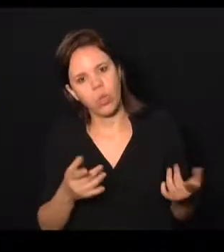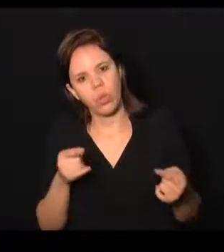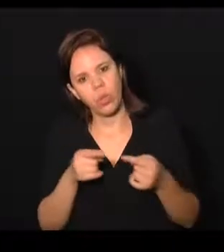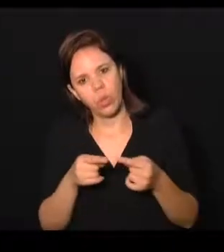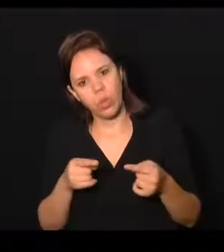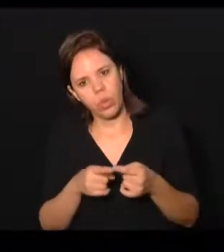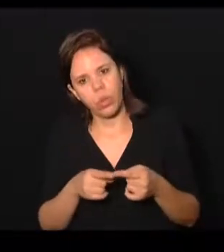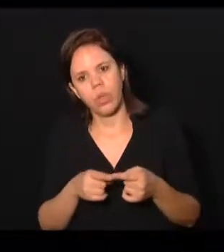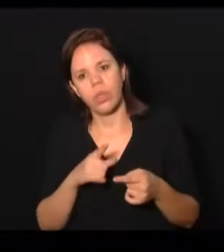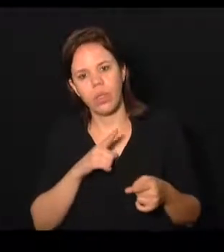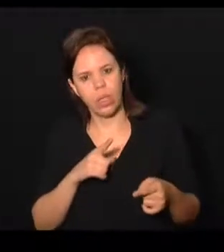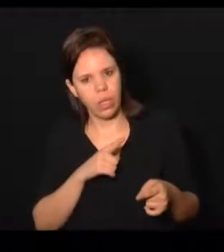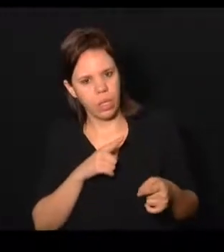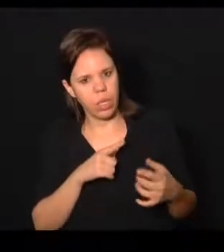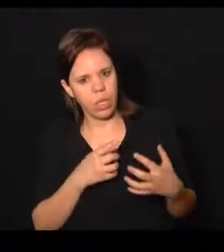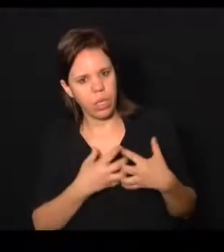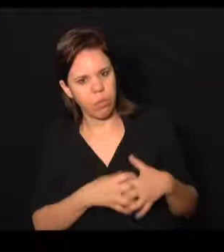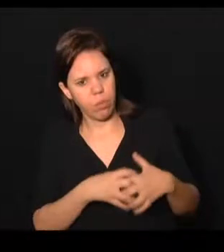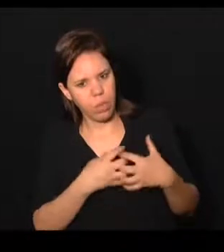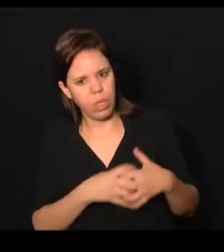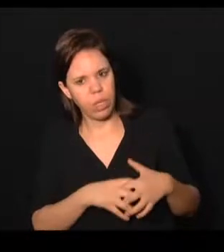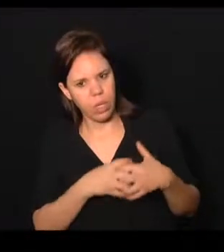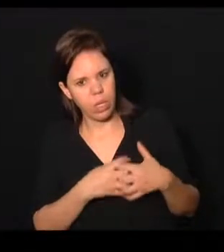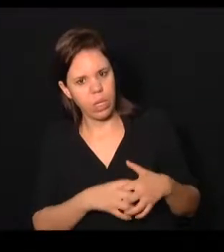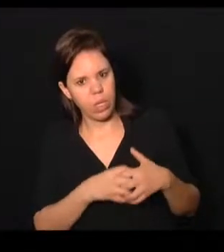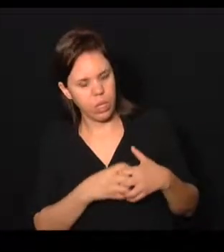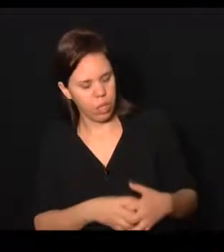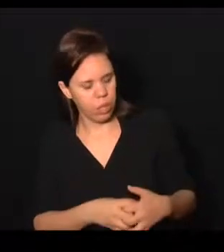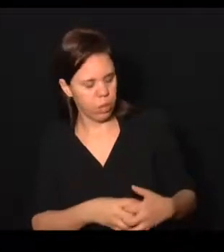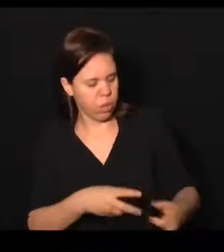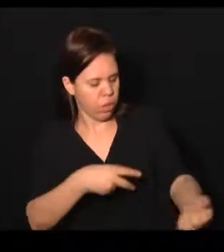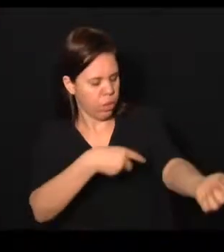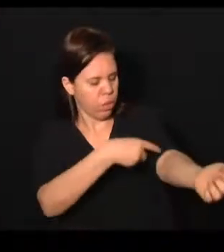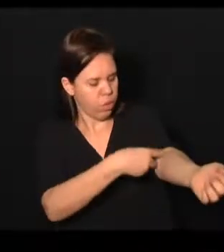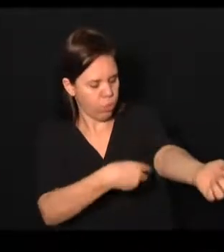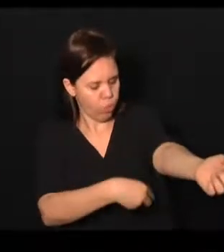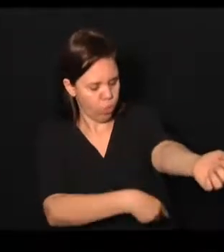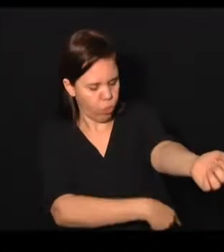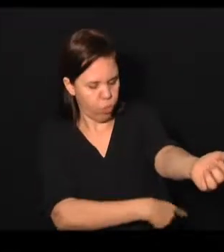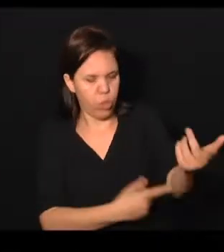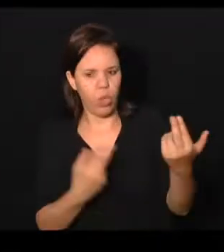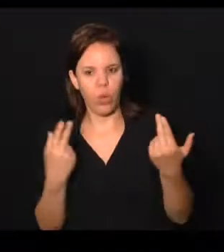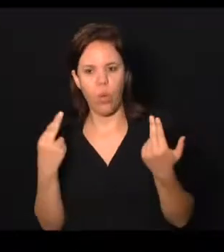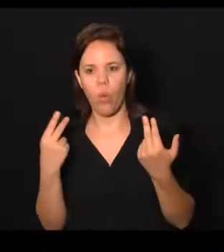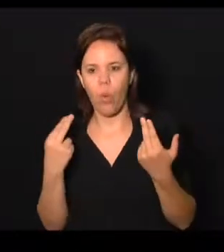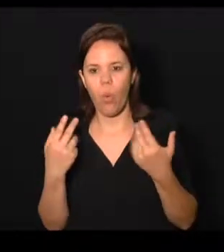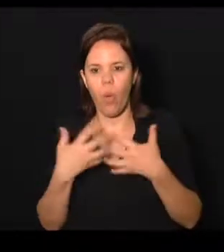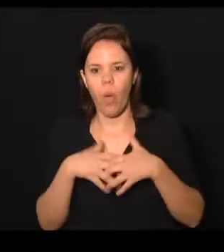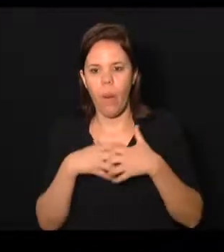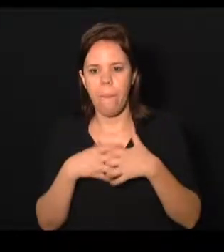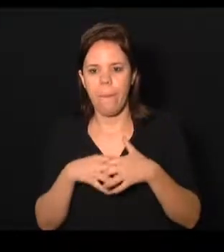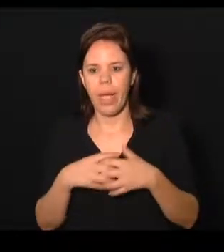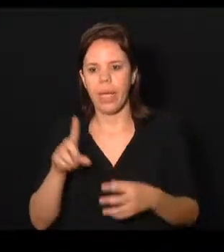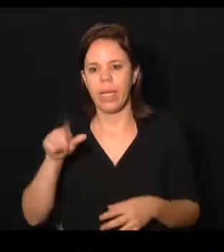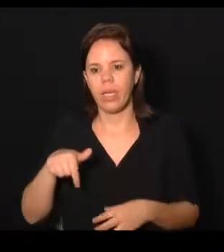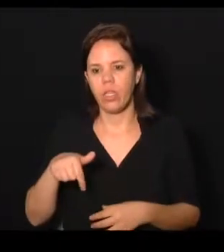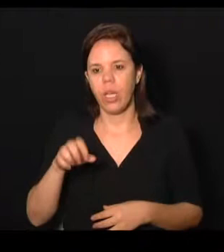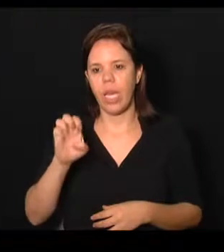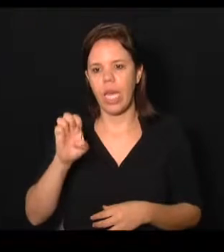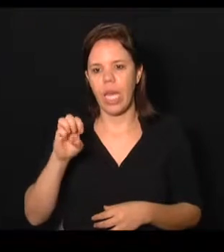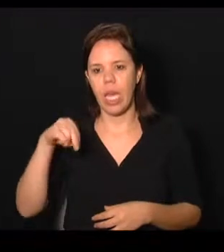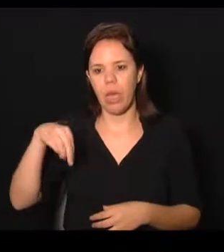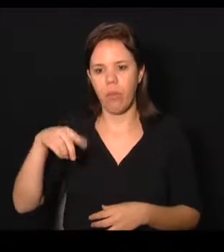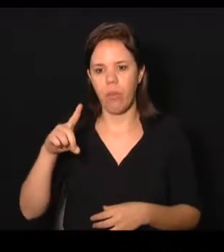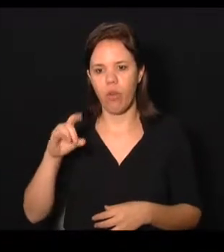uma máquina que lembra um pouquinho a máquina de hemodiálise na visão global, mas que o processamento dela é totalmente diferente. A